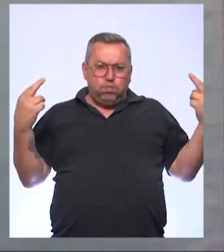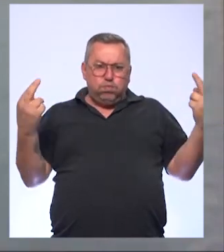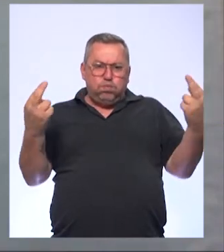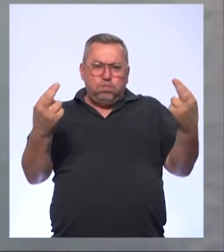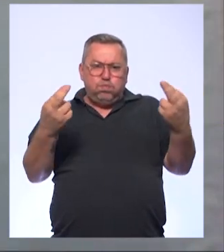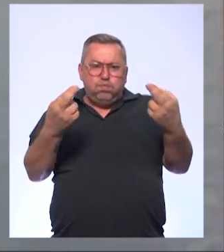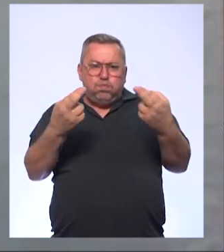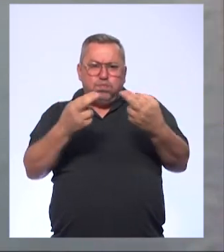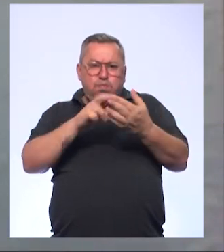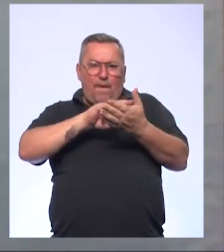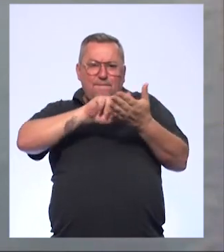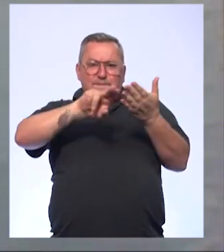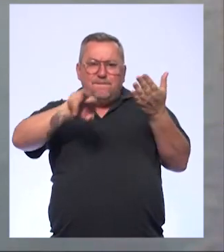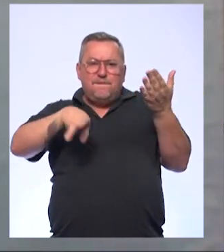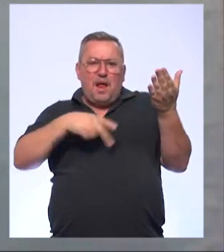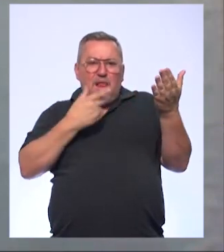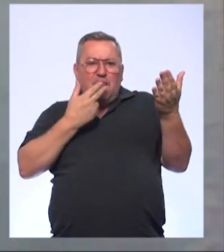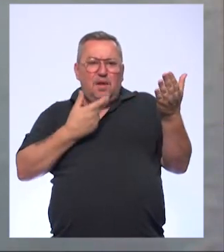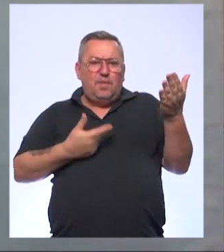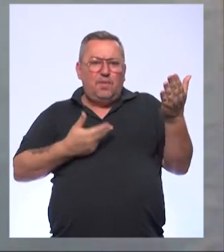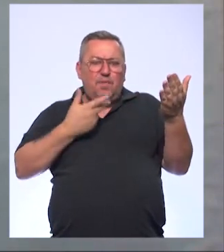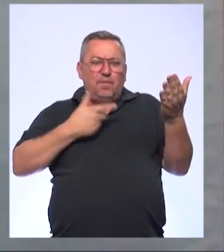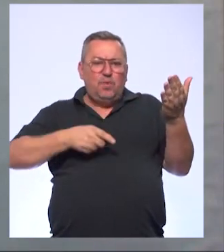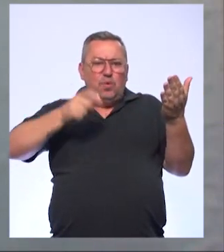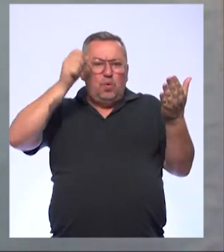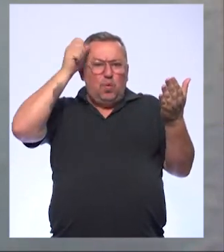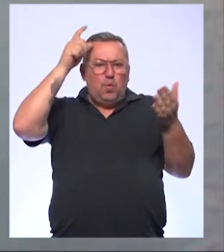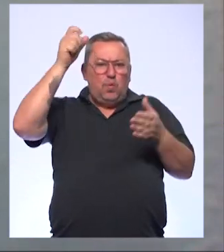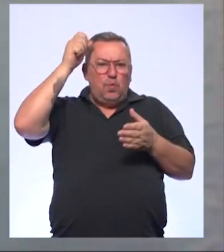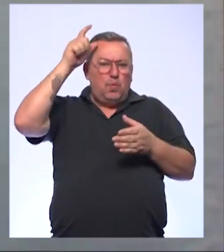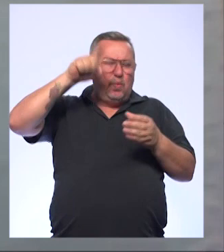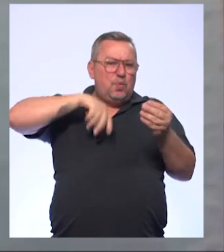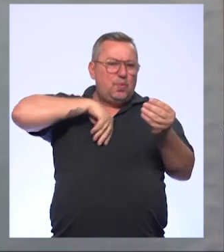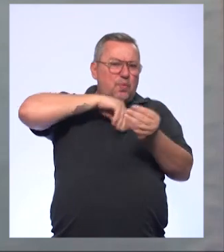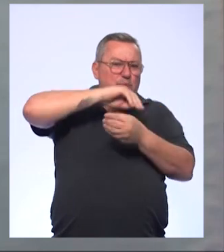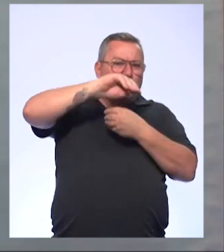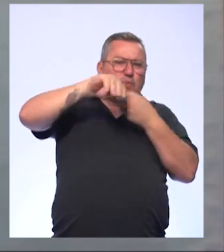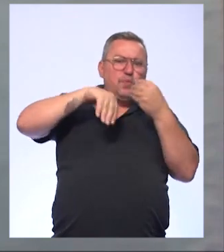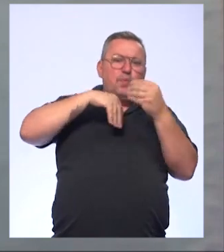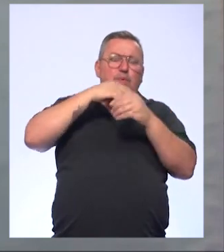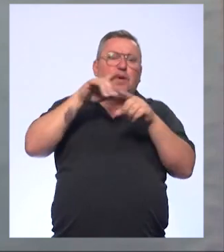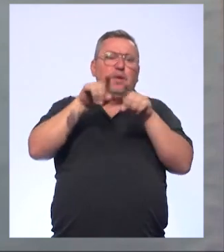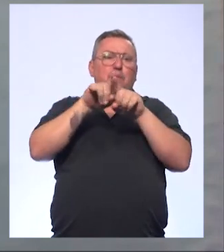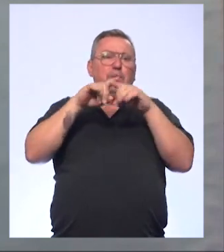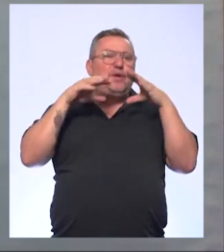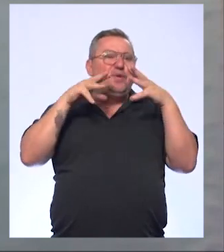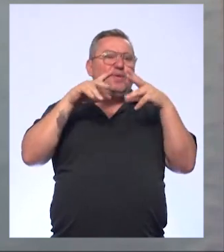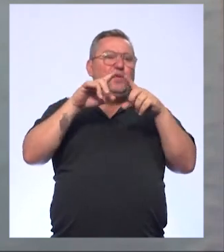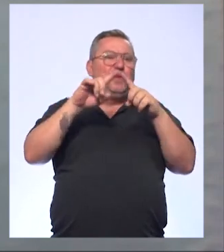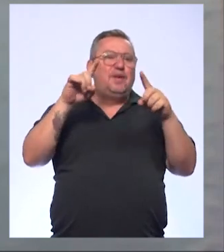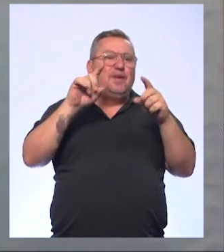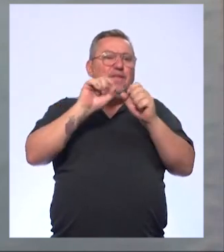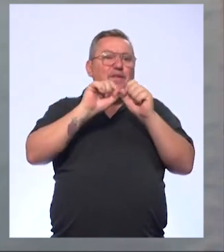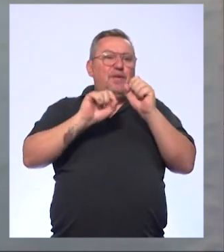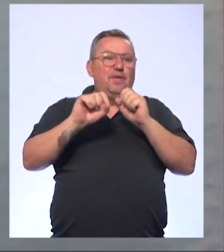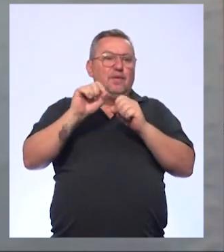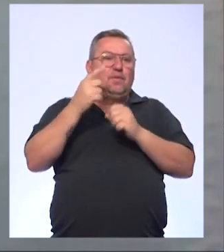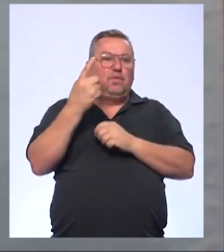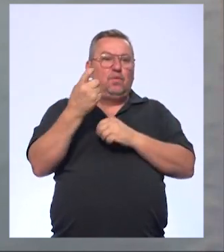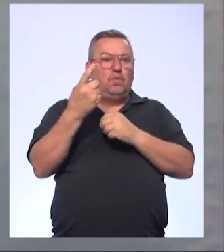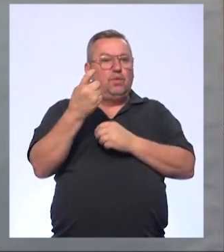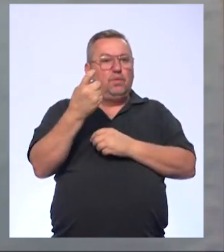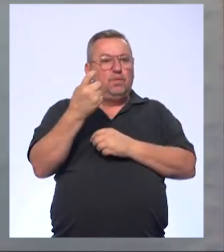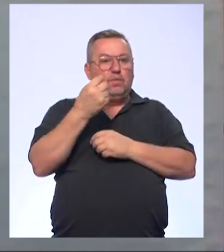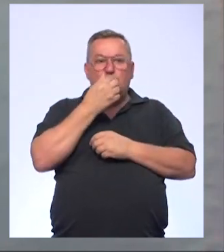várias línguas, várias culturas diferentes, e todas elas são dominadas aí por um